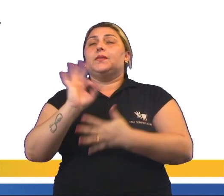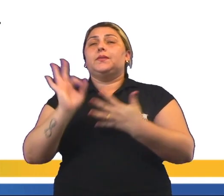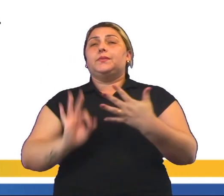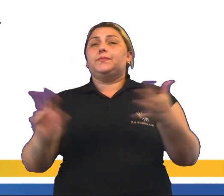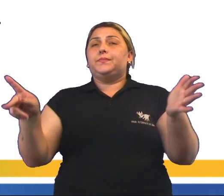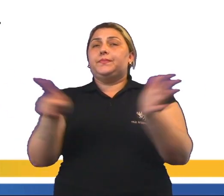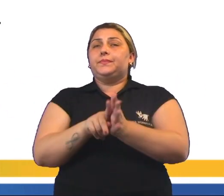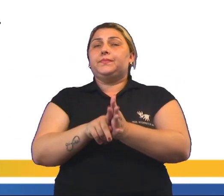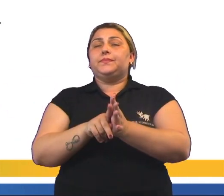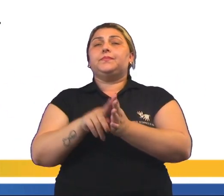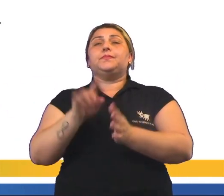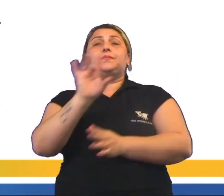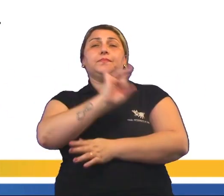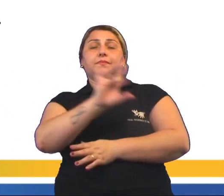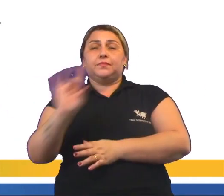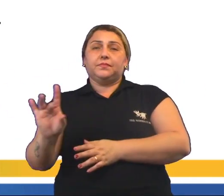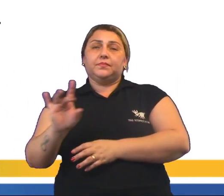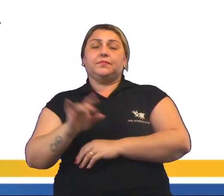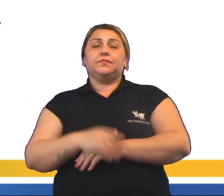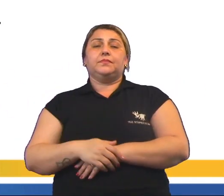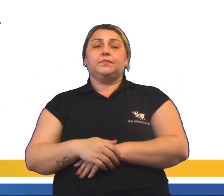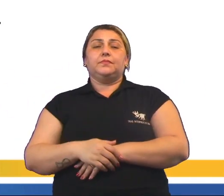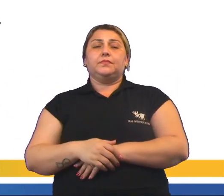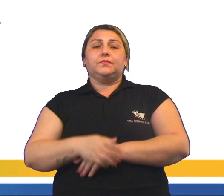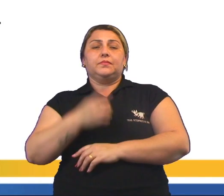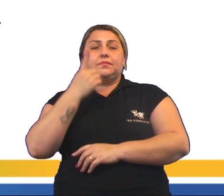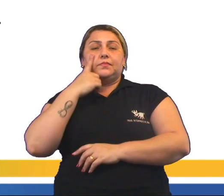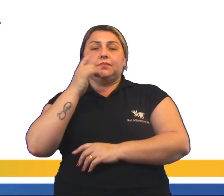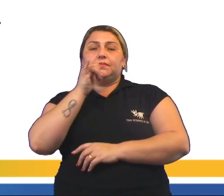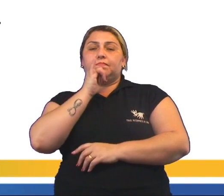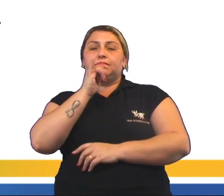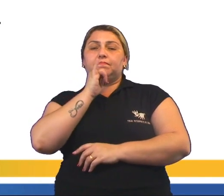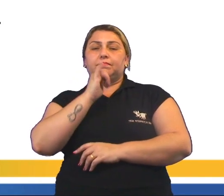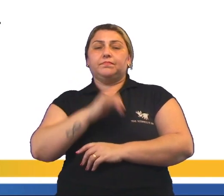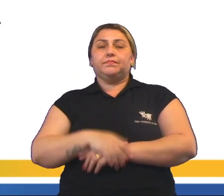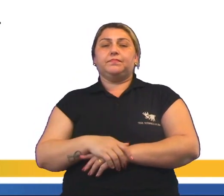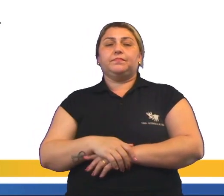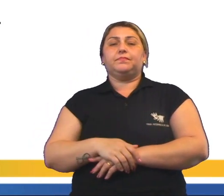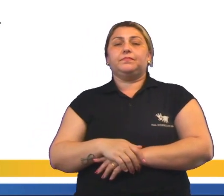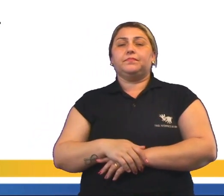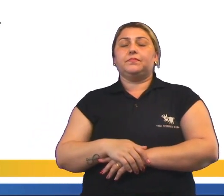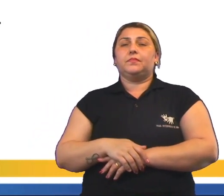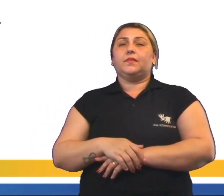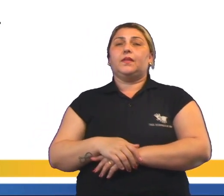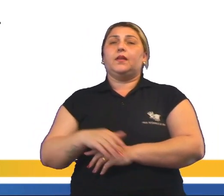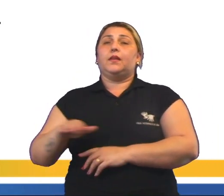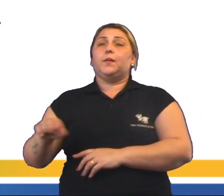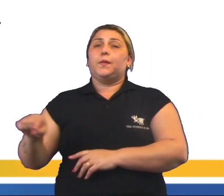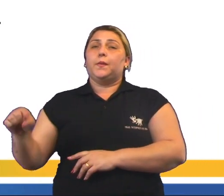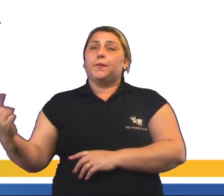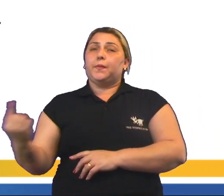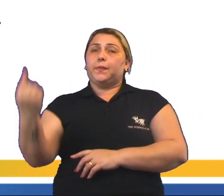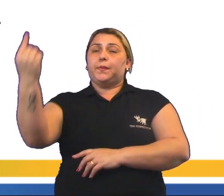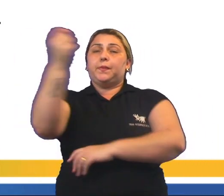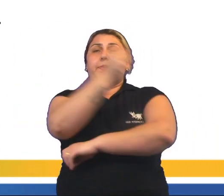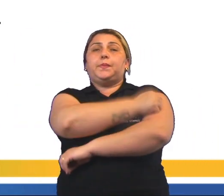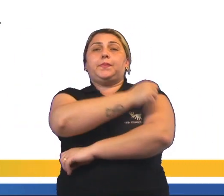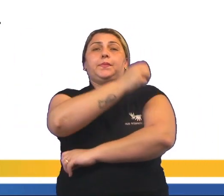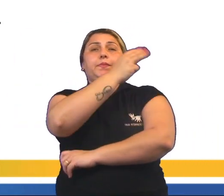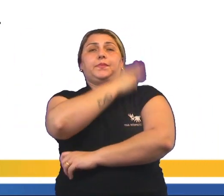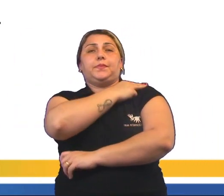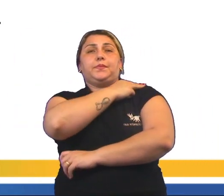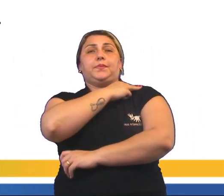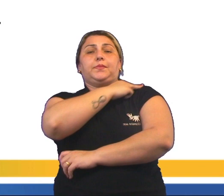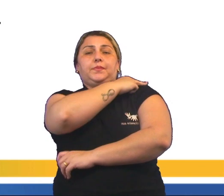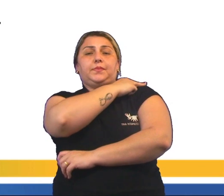elementos pertencem a cada um deles. Então, vamos aí um exemplo. A altura dos alunos da classe do 3º